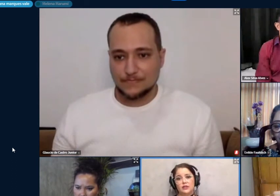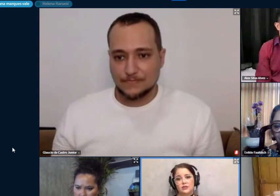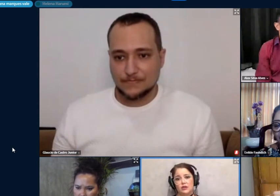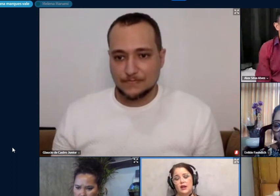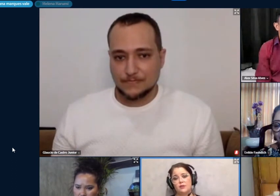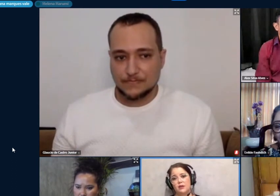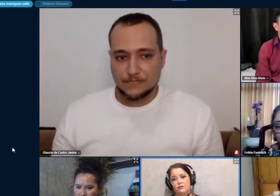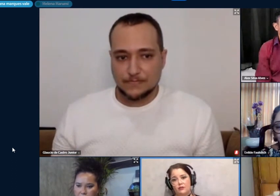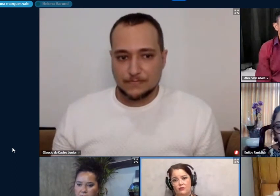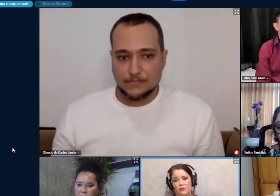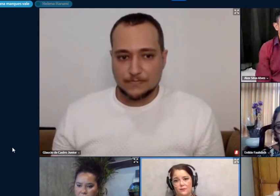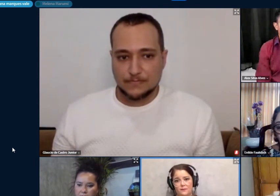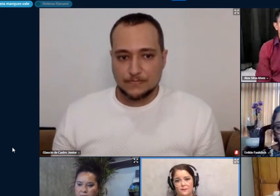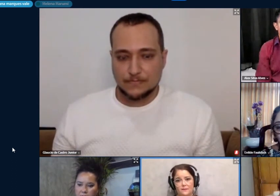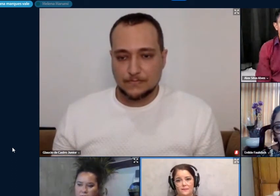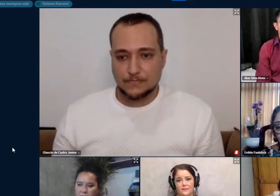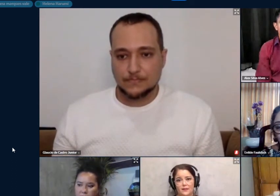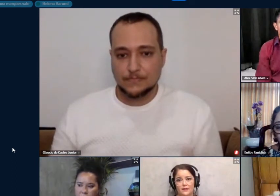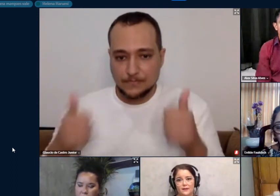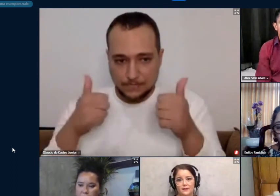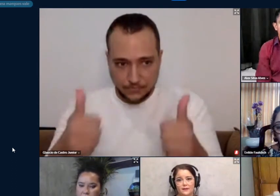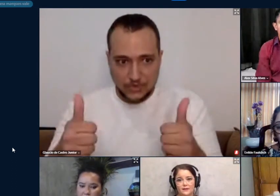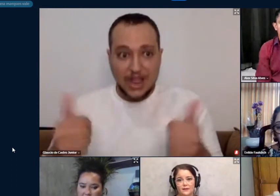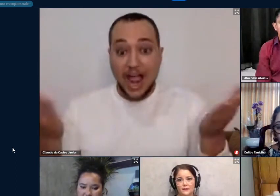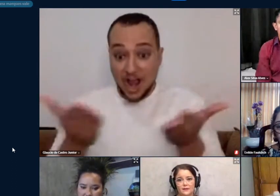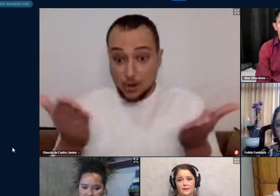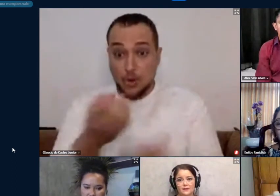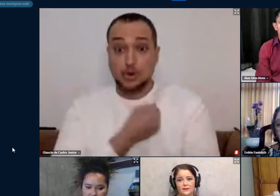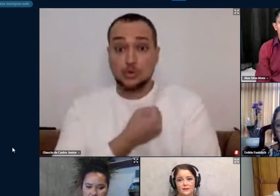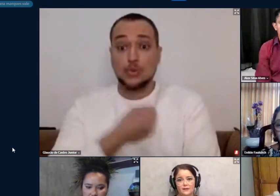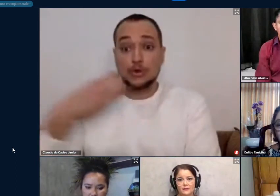leitura do texto que eu encaminhei, por favor.